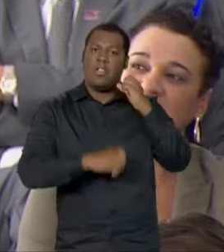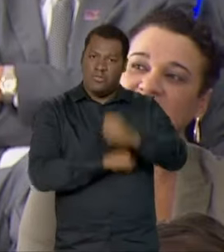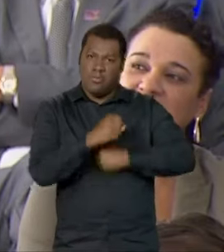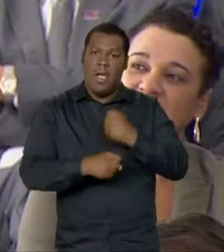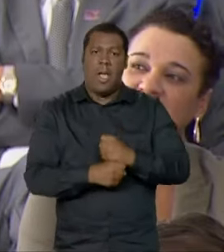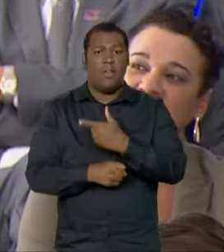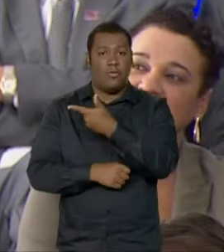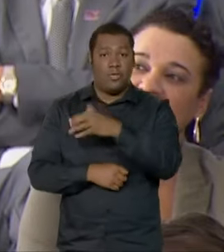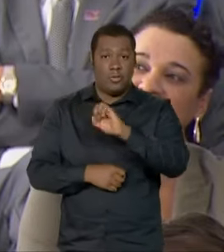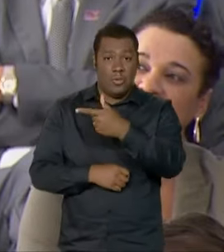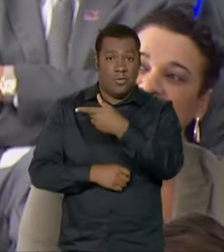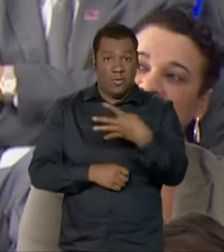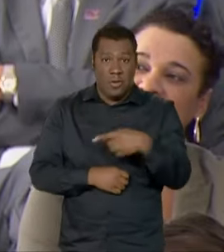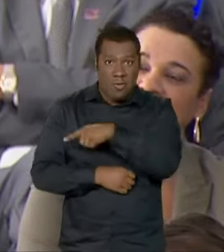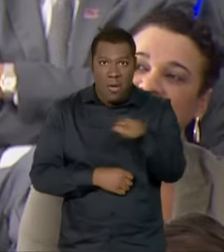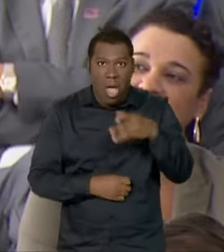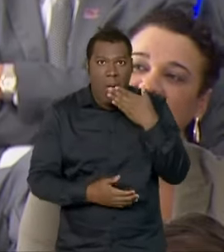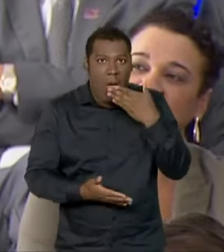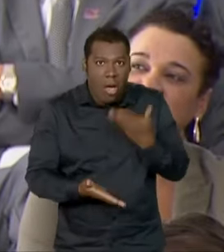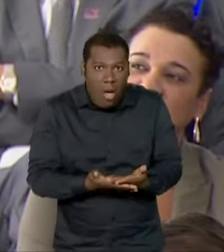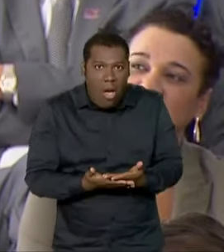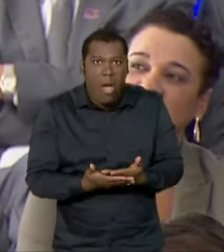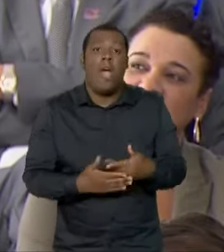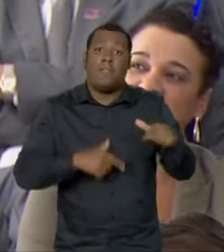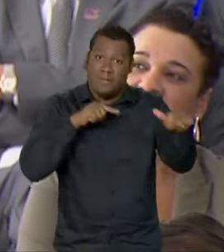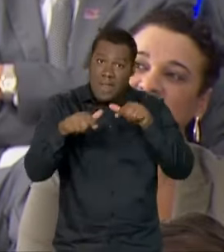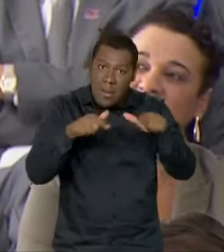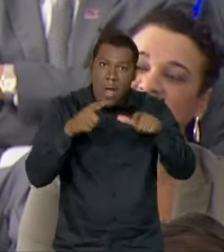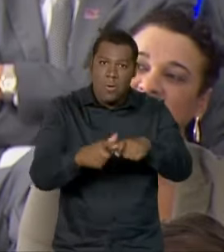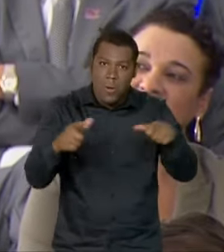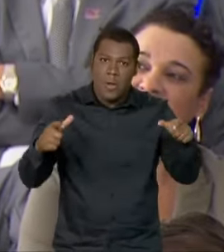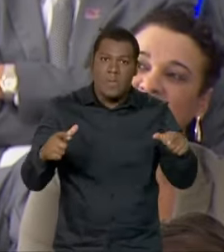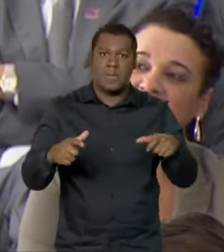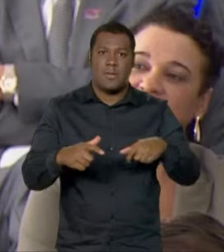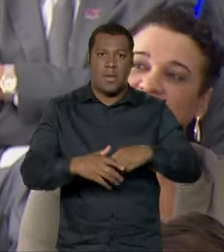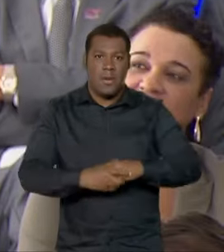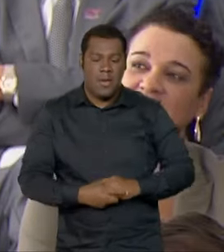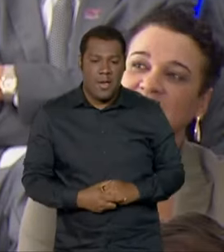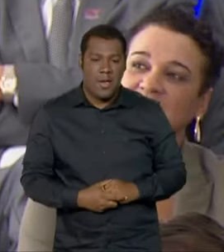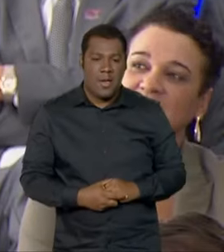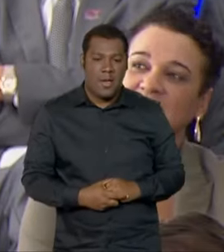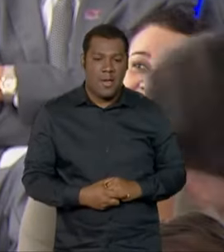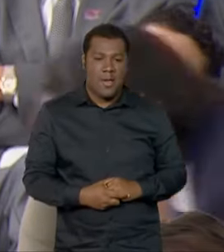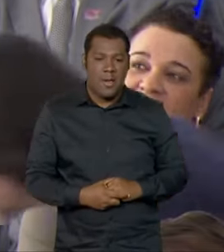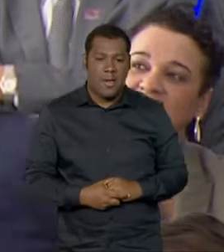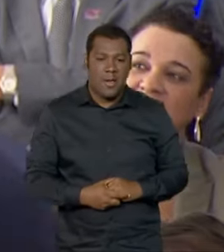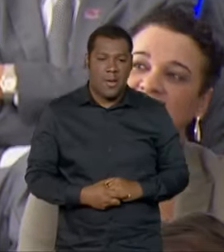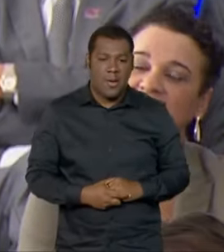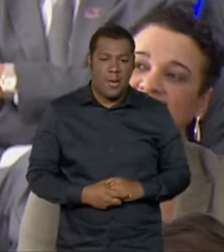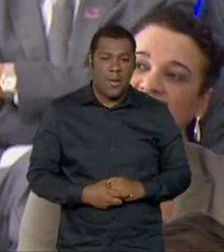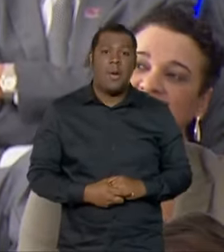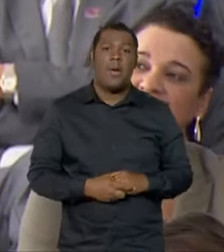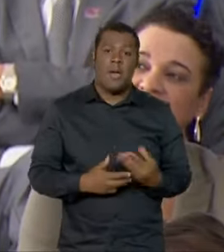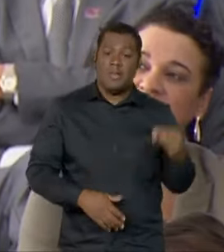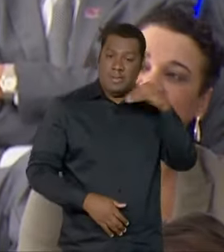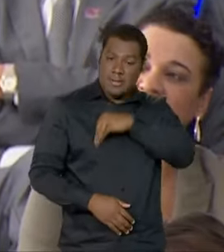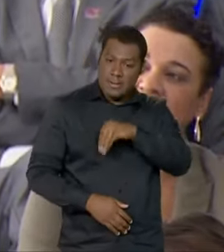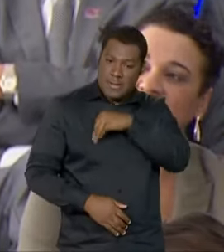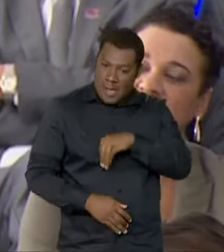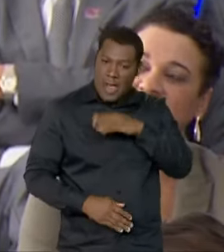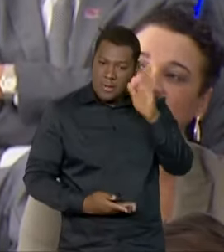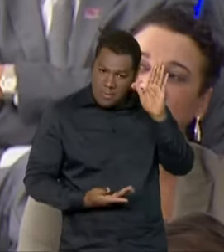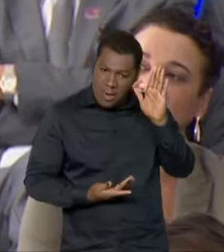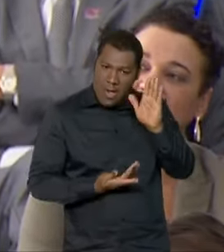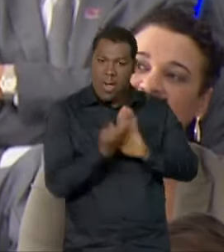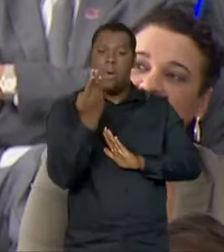do que vocês falaram até agora. Os empregos vão ser gerados mais do que vocês imaginaram até agora. A massa salarial